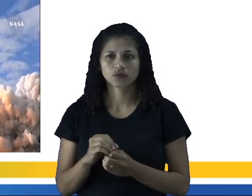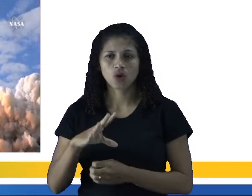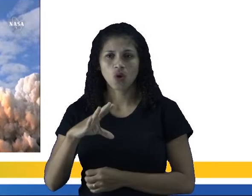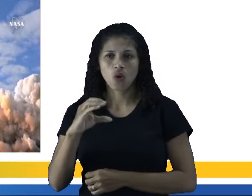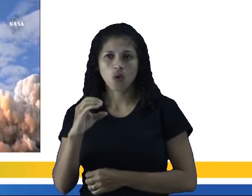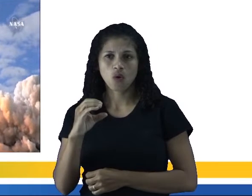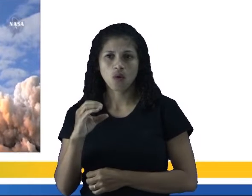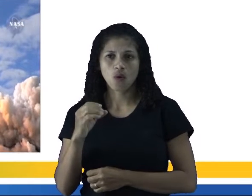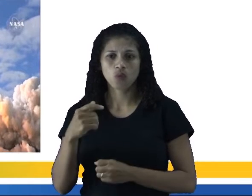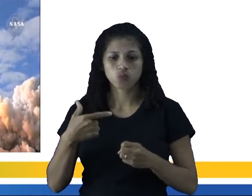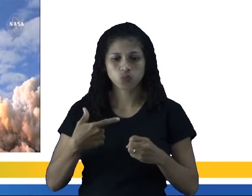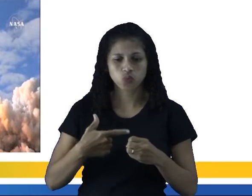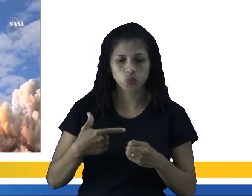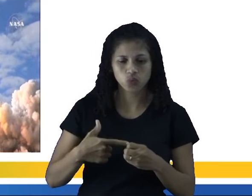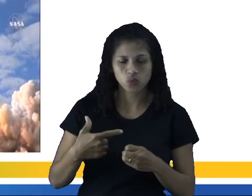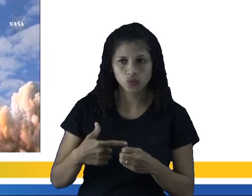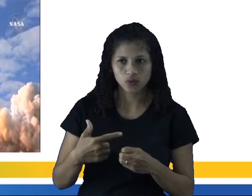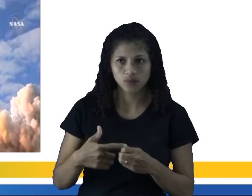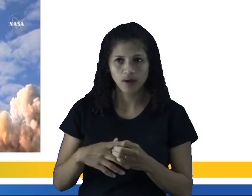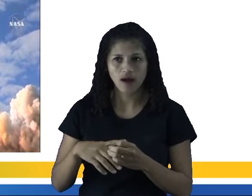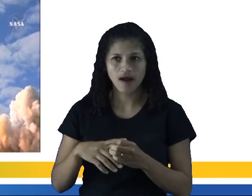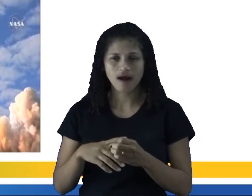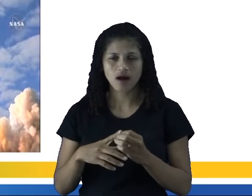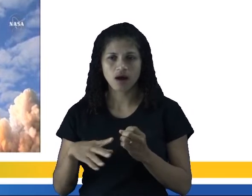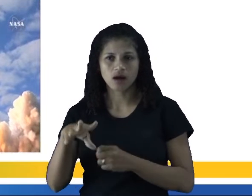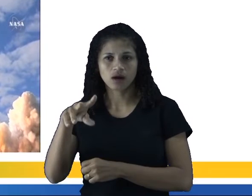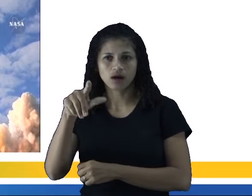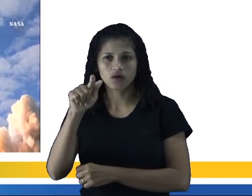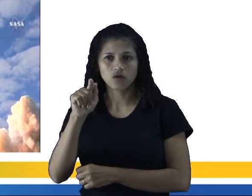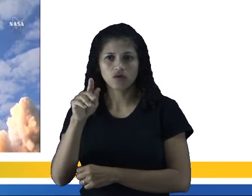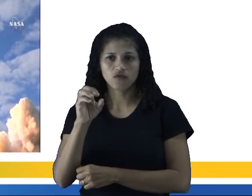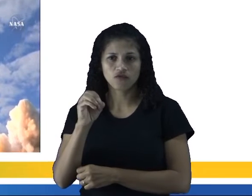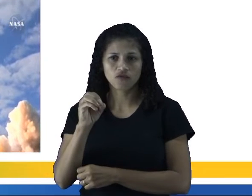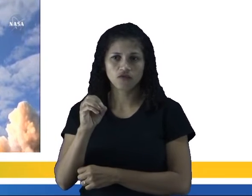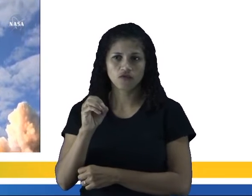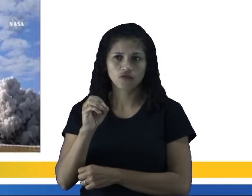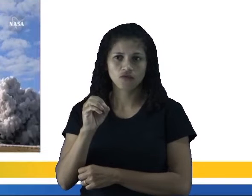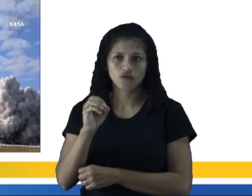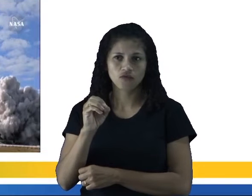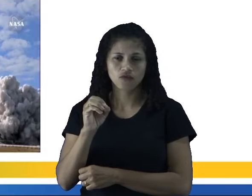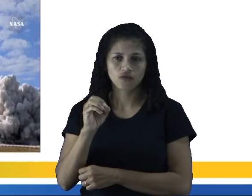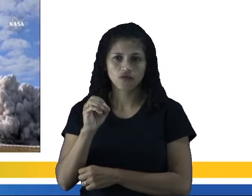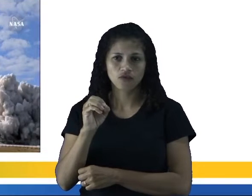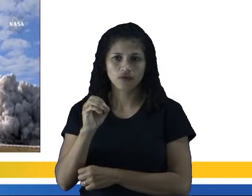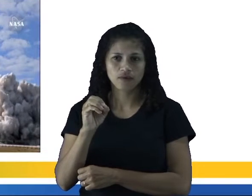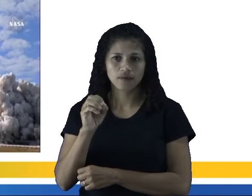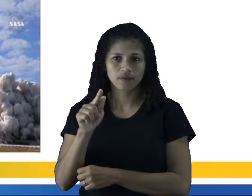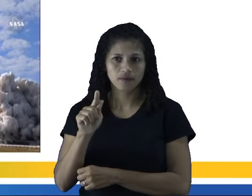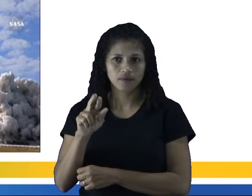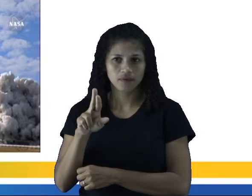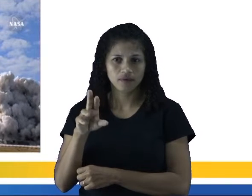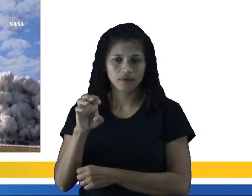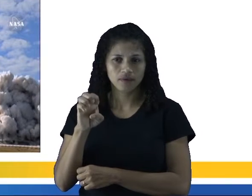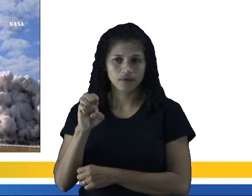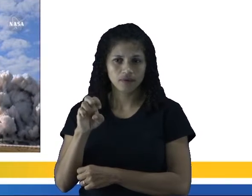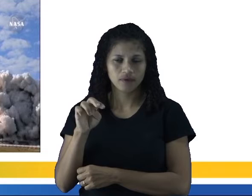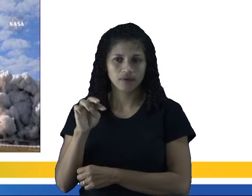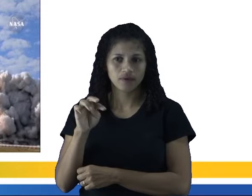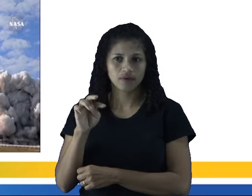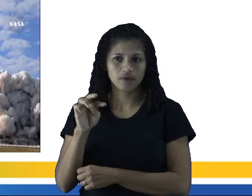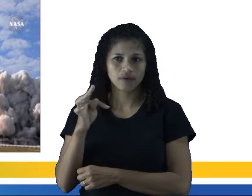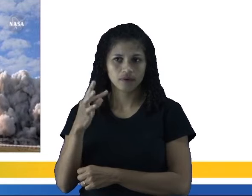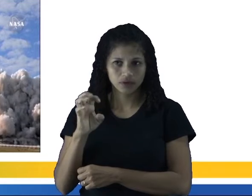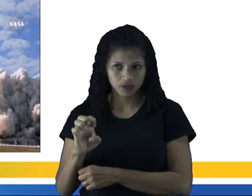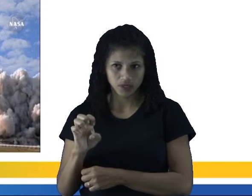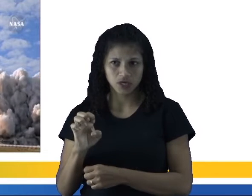combustível tanto para foguetes, né? Então, a gente tem um foguete subindo, né? E também como combustível de carros. Então,